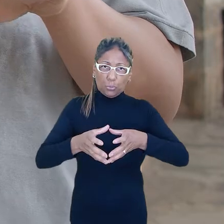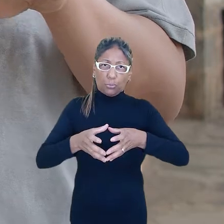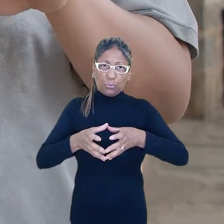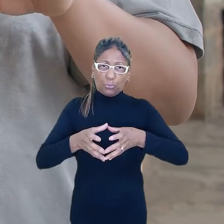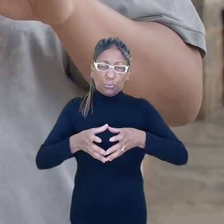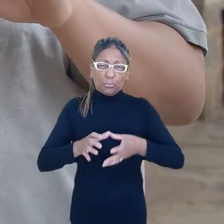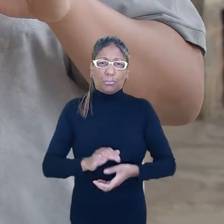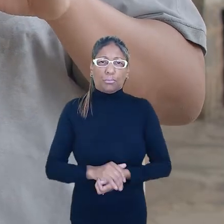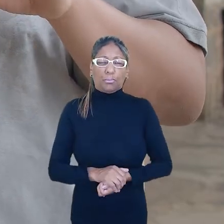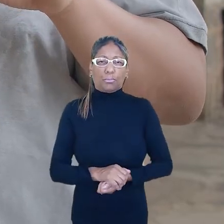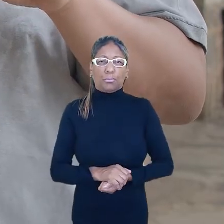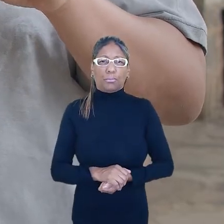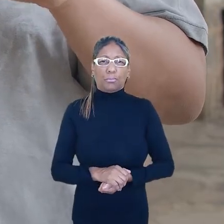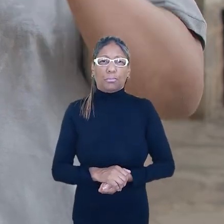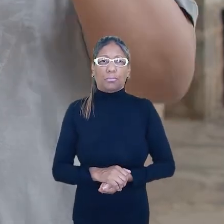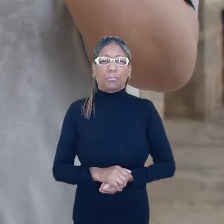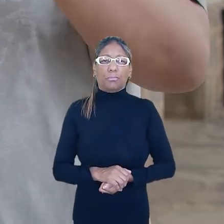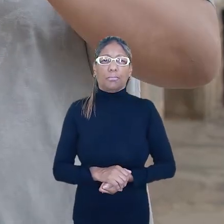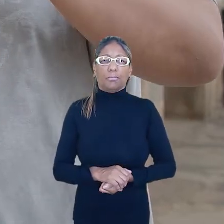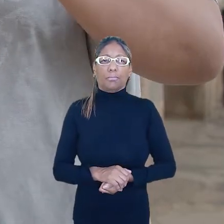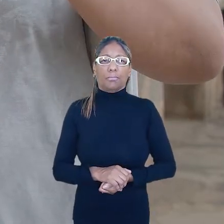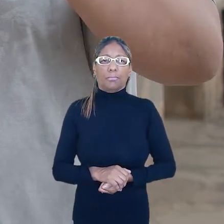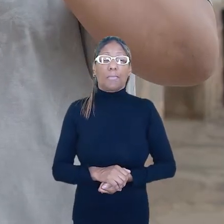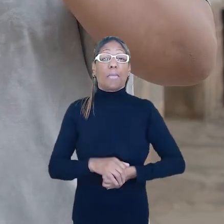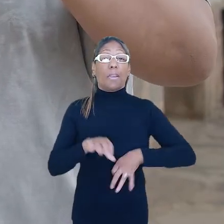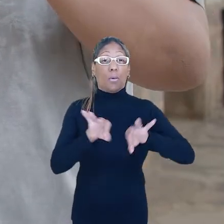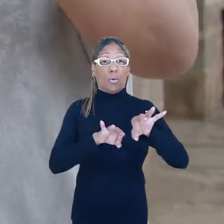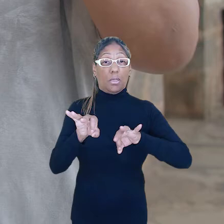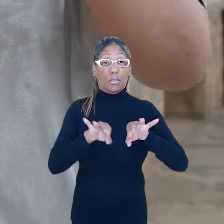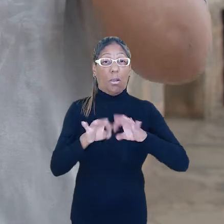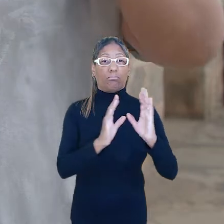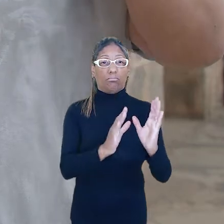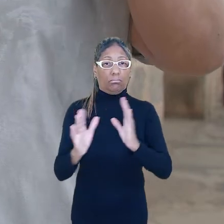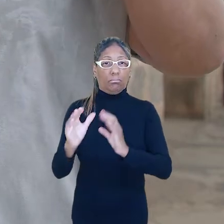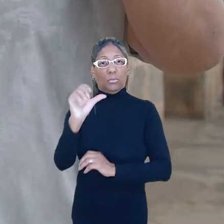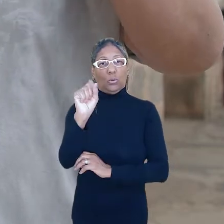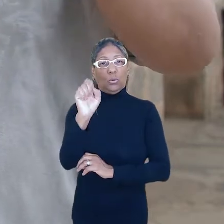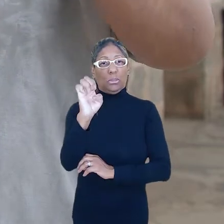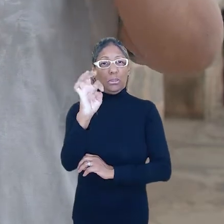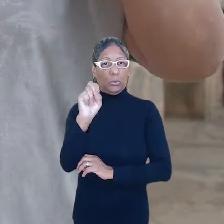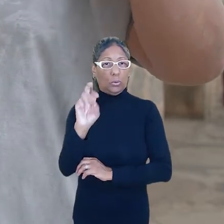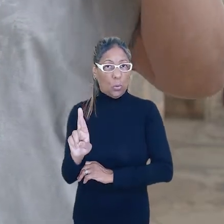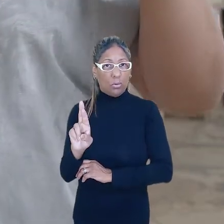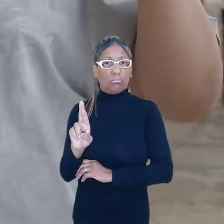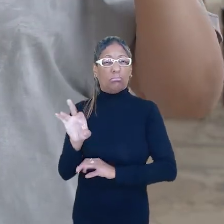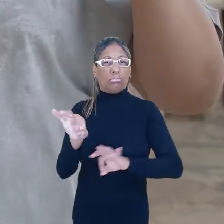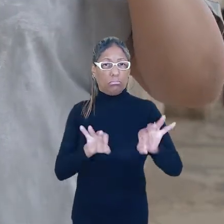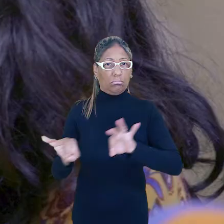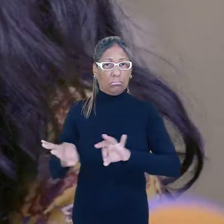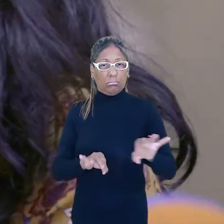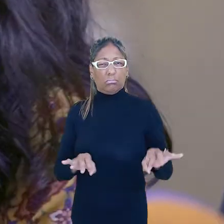organizando. E muito por conta da organização do próprio setor, da sociedade civil